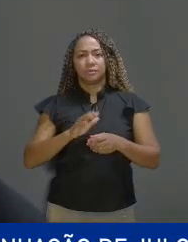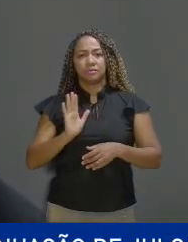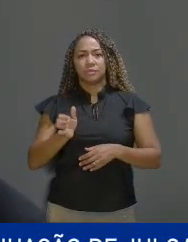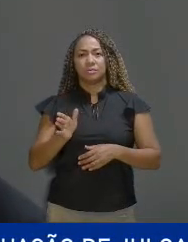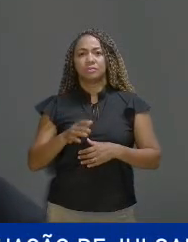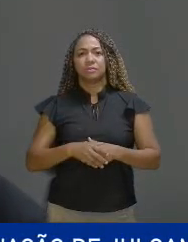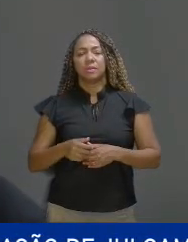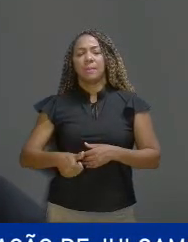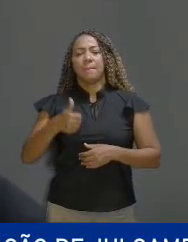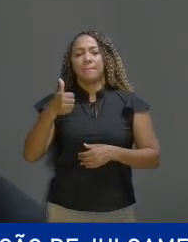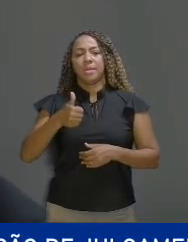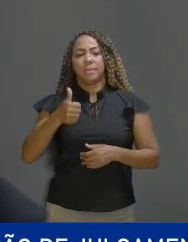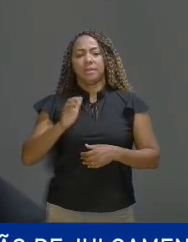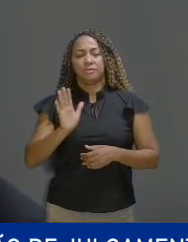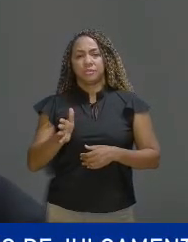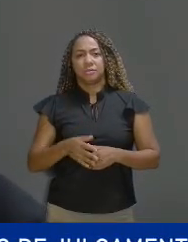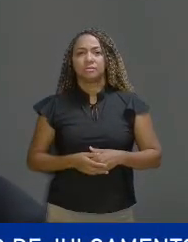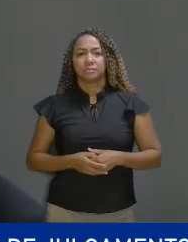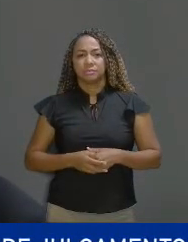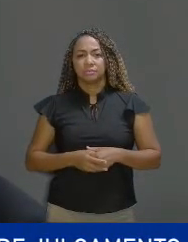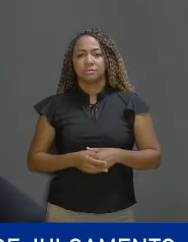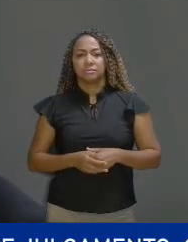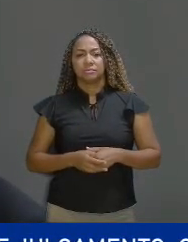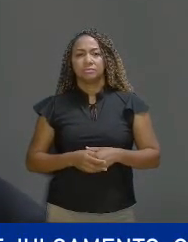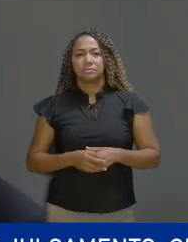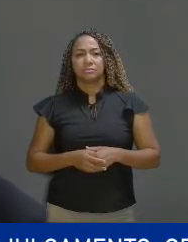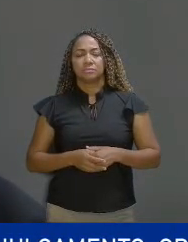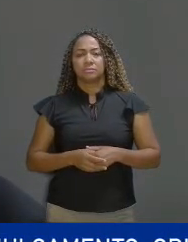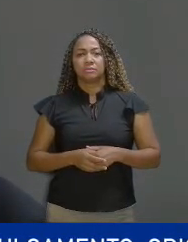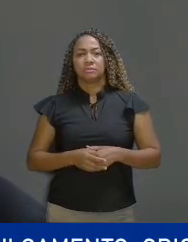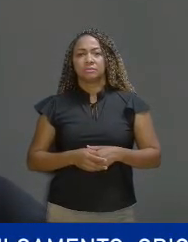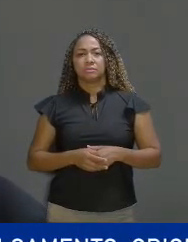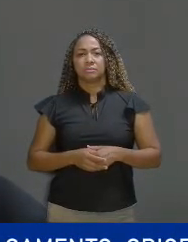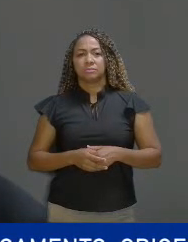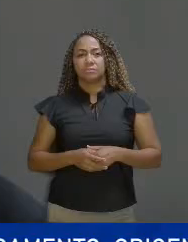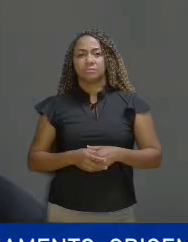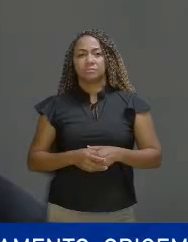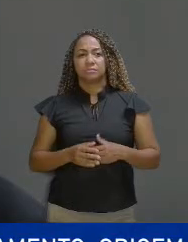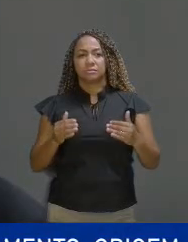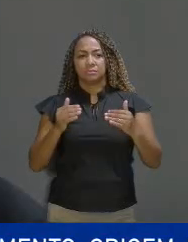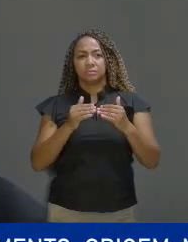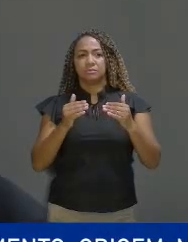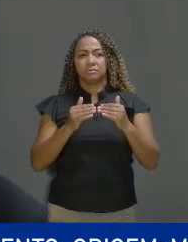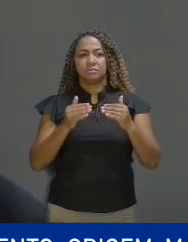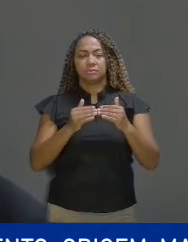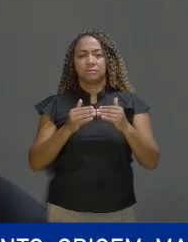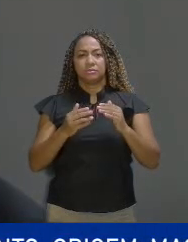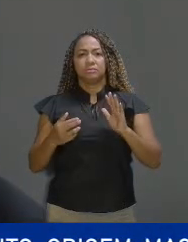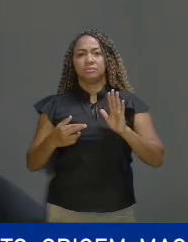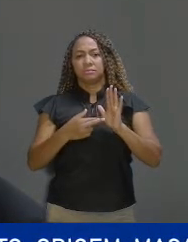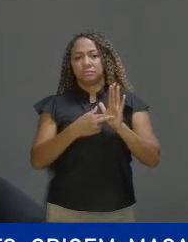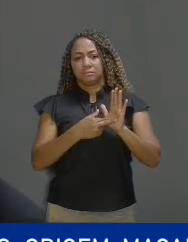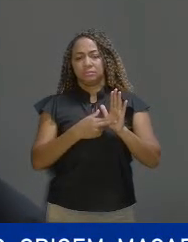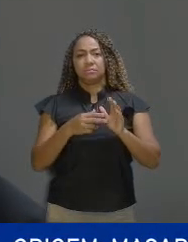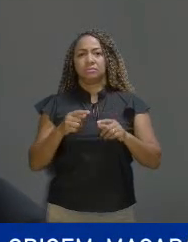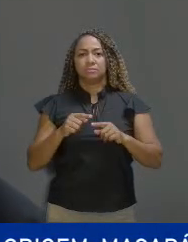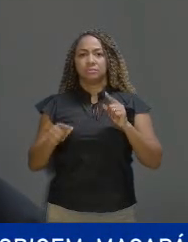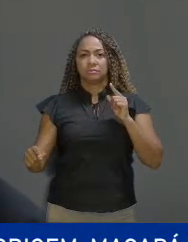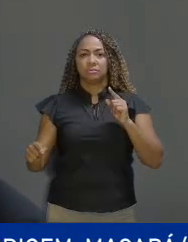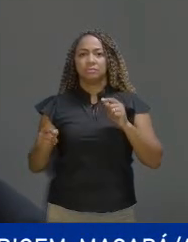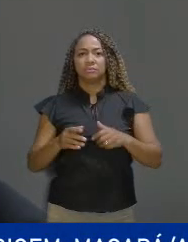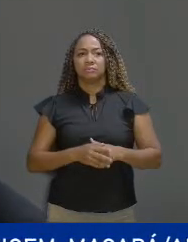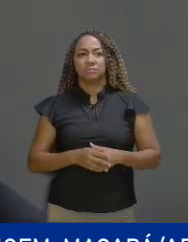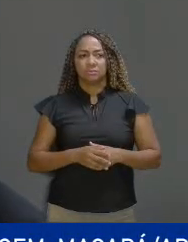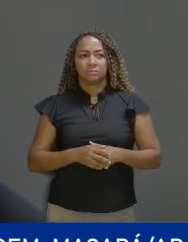Já foi a primeira a votar. Ela acompanhou, o juiz Galiano Sei divergiu, e agora